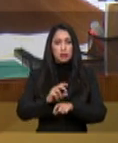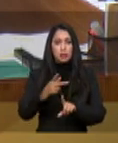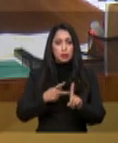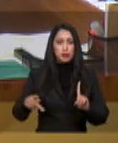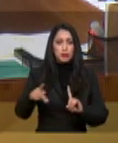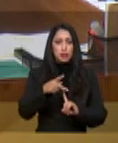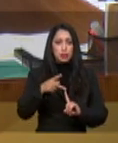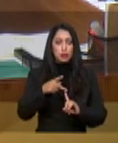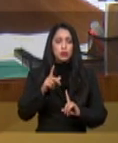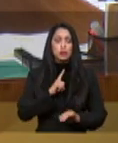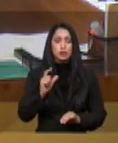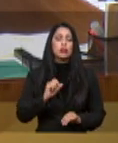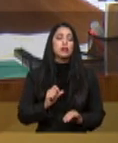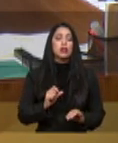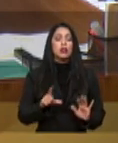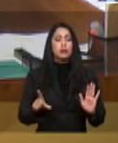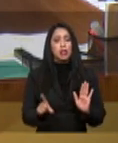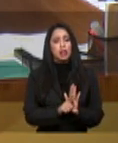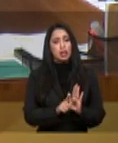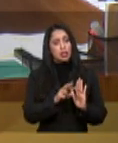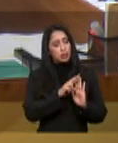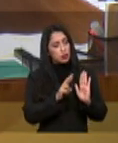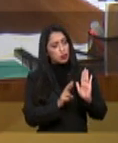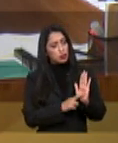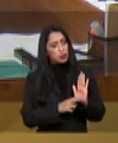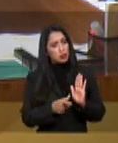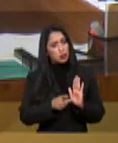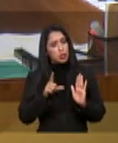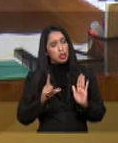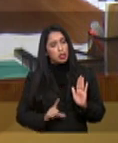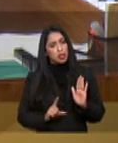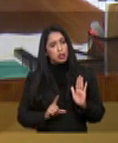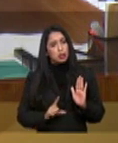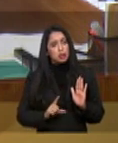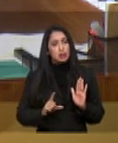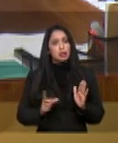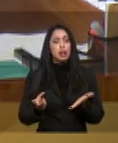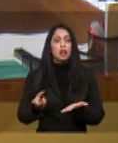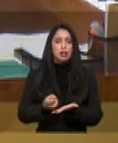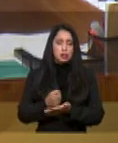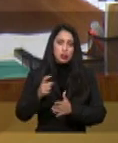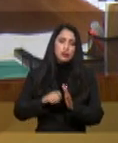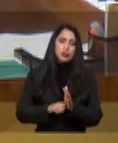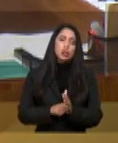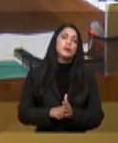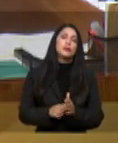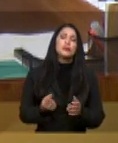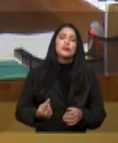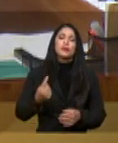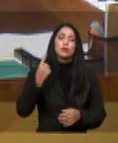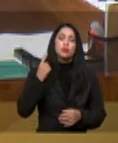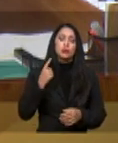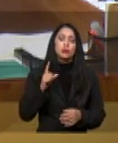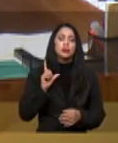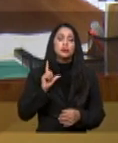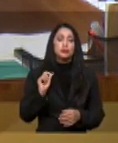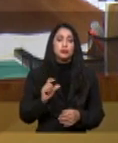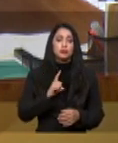na forma definida em lei ou regulamento antes do início da ação fiscal. Na oportunidade, o tribunal, a partir do voto